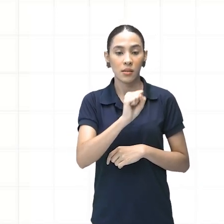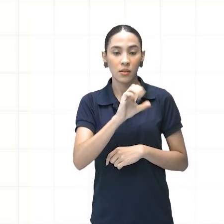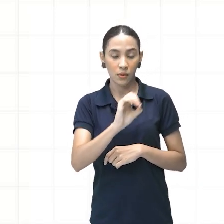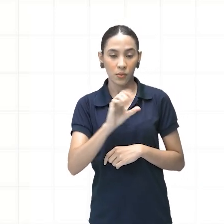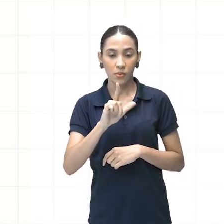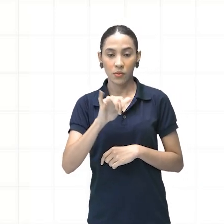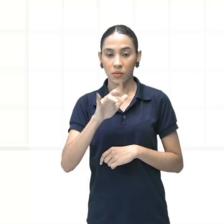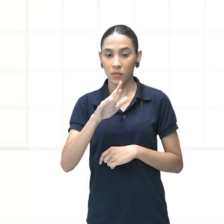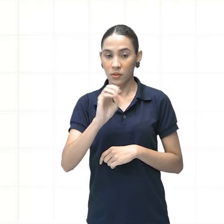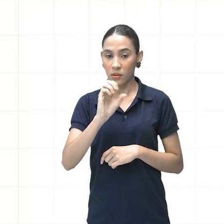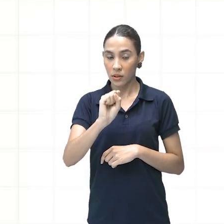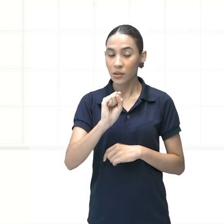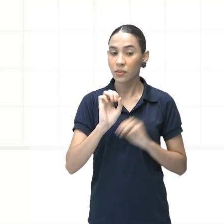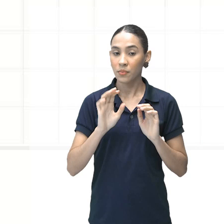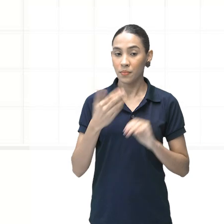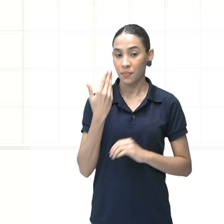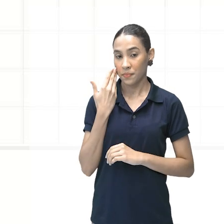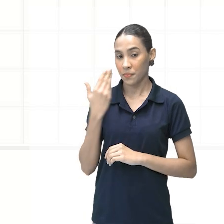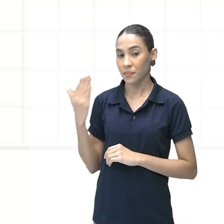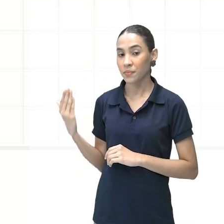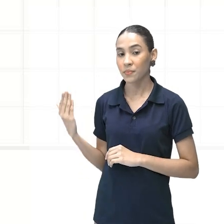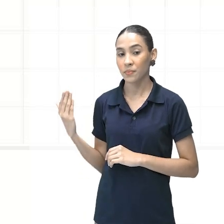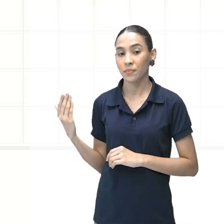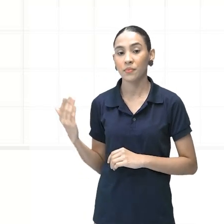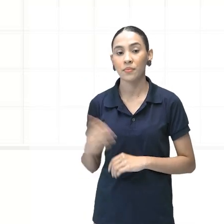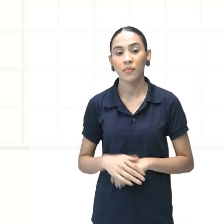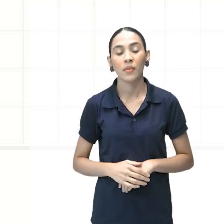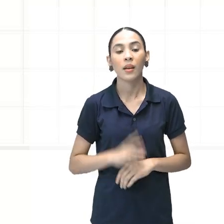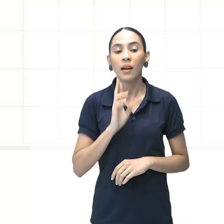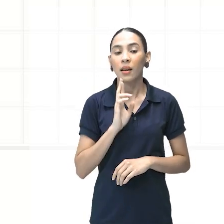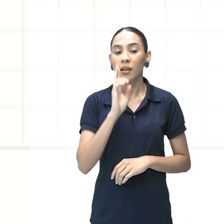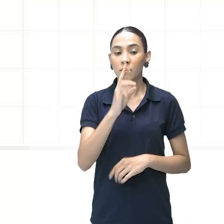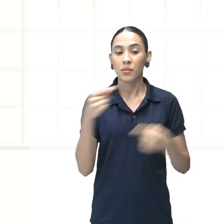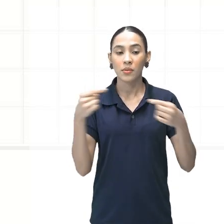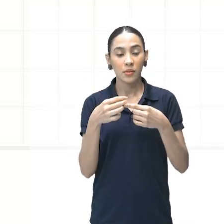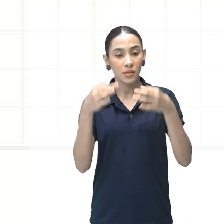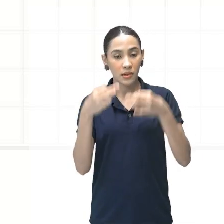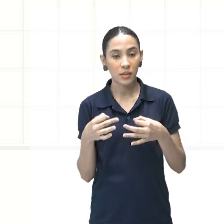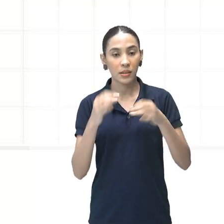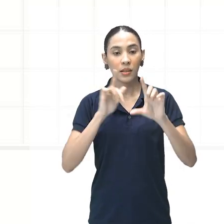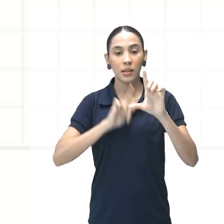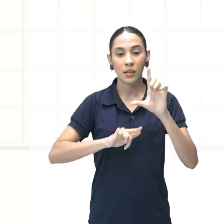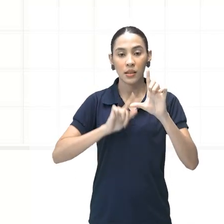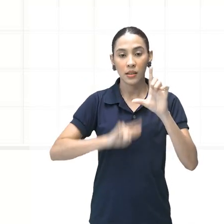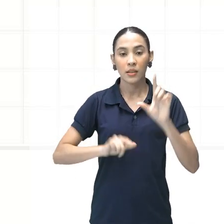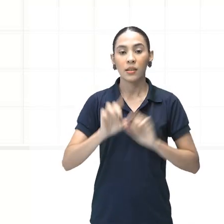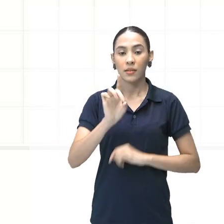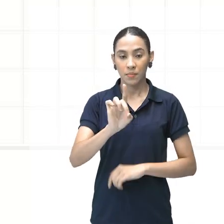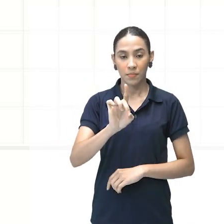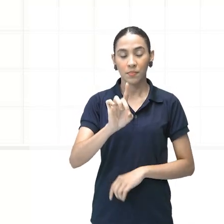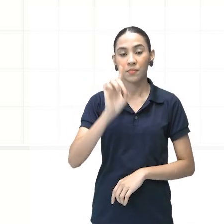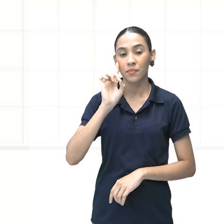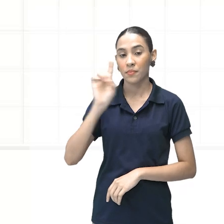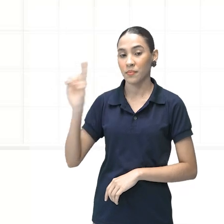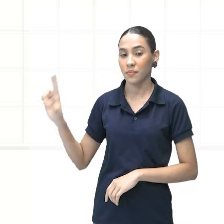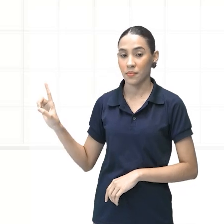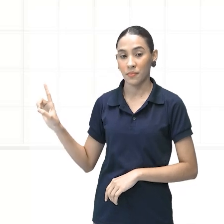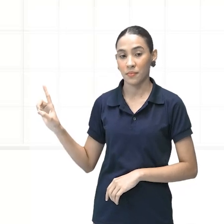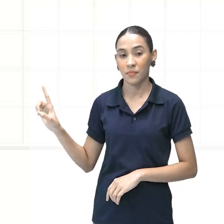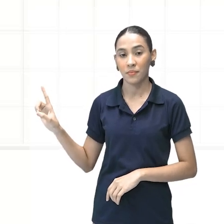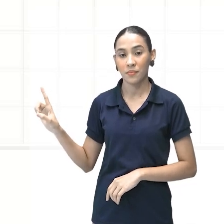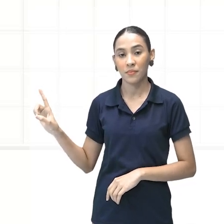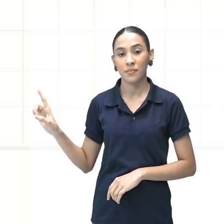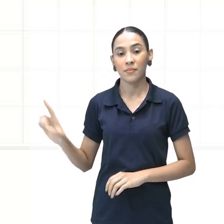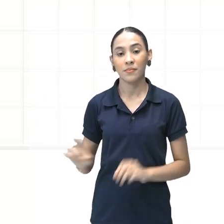37.680 litros. Então, voltando lá na nossa questão, a resposta correta é a nossa queridíssima letra